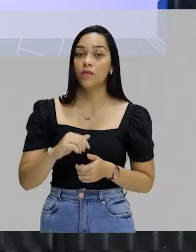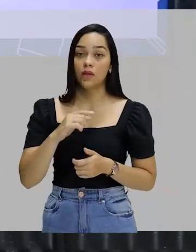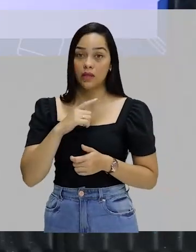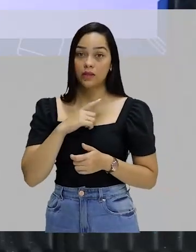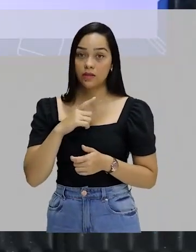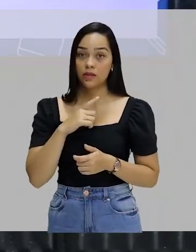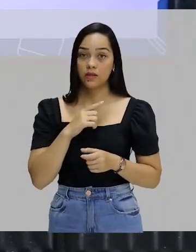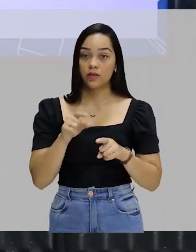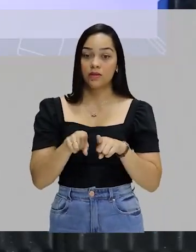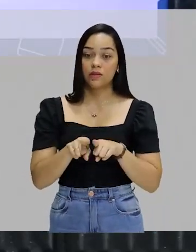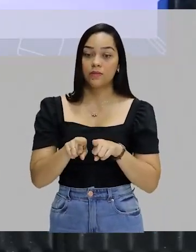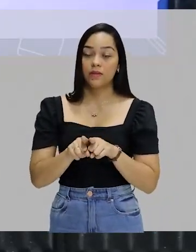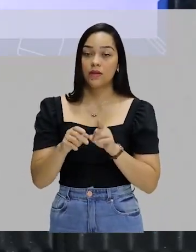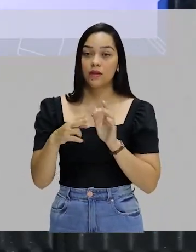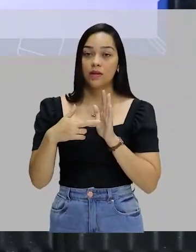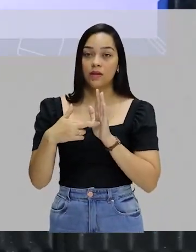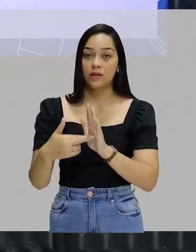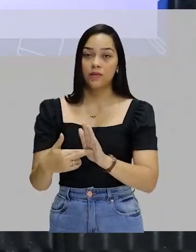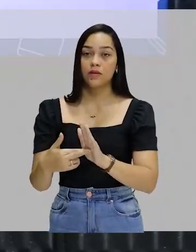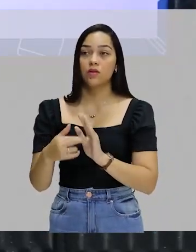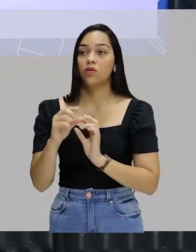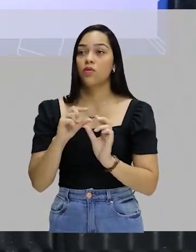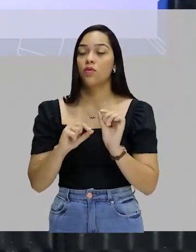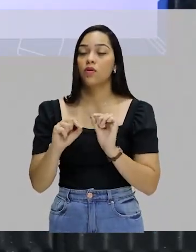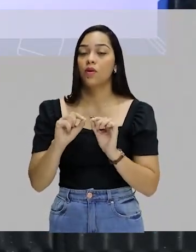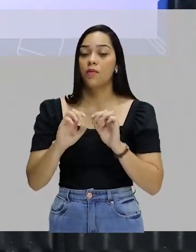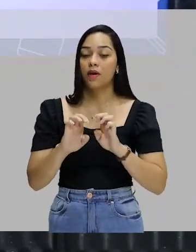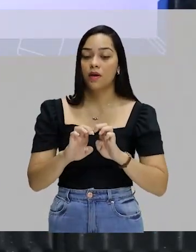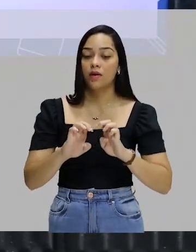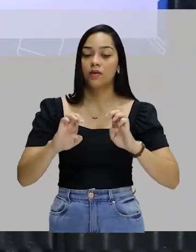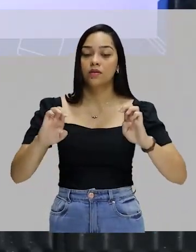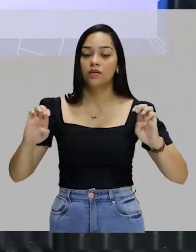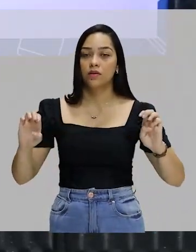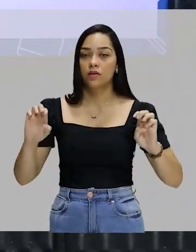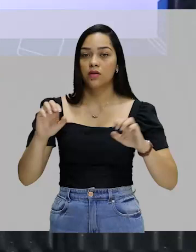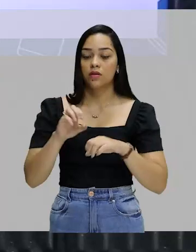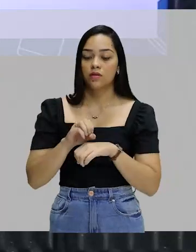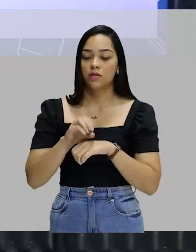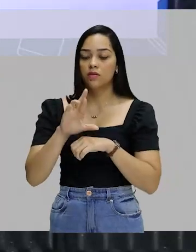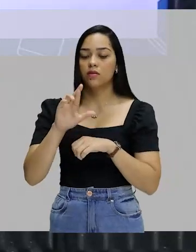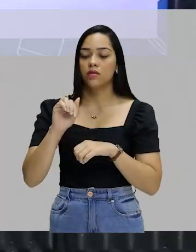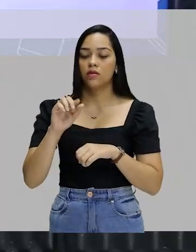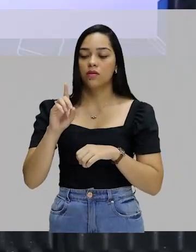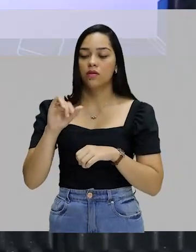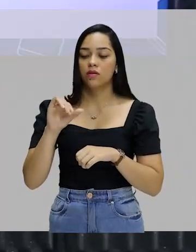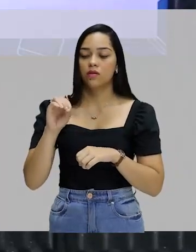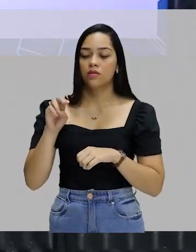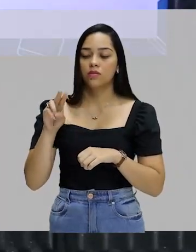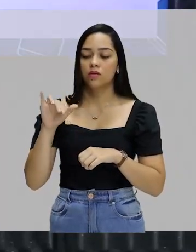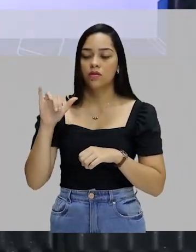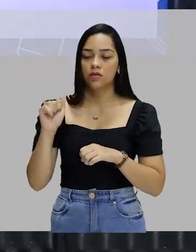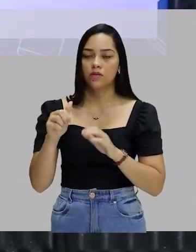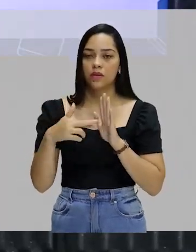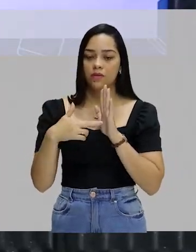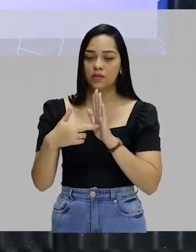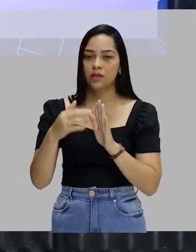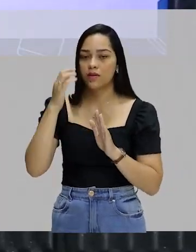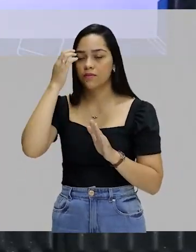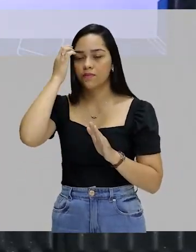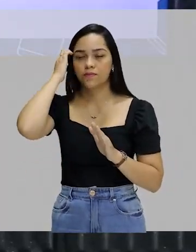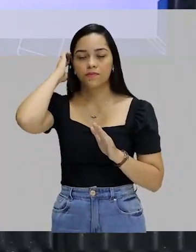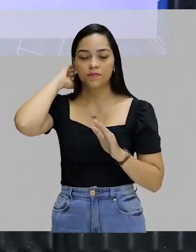evento ele é representado por uma equação radioativa. E nós vamos apresentar aqui. Olha só,